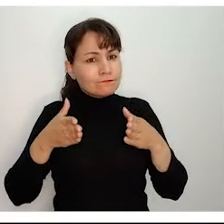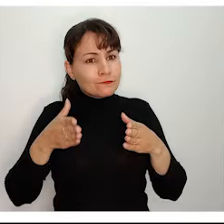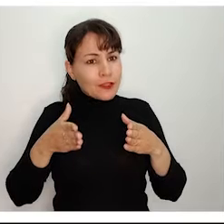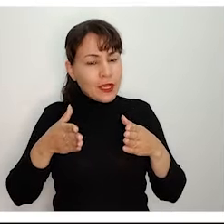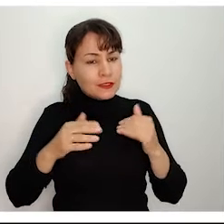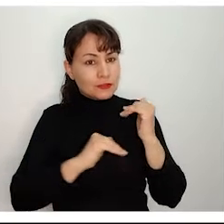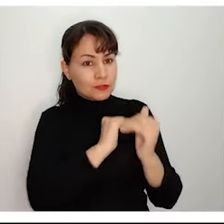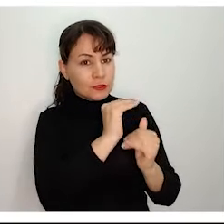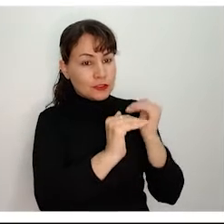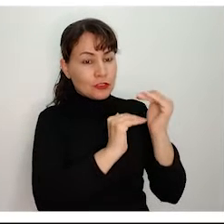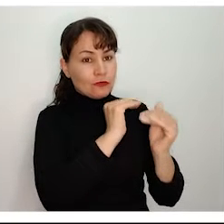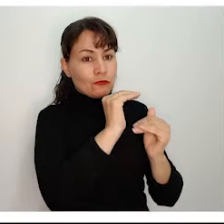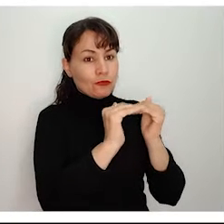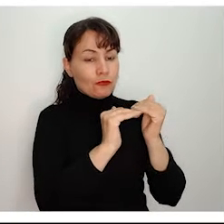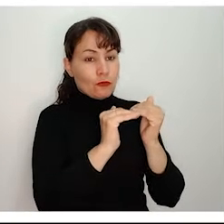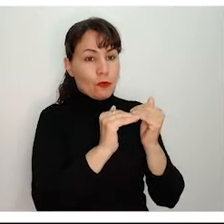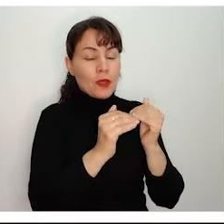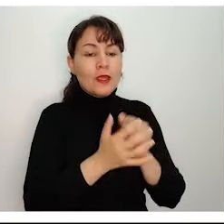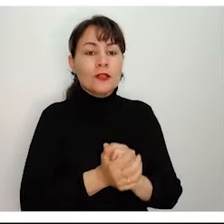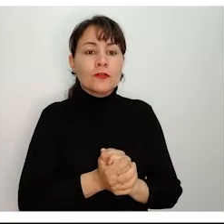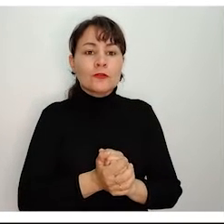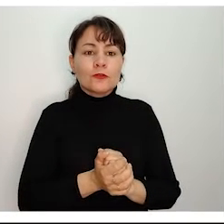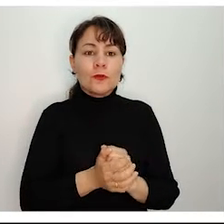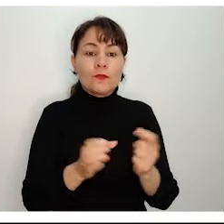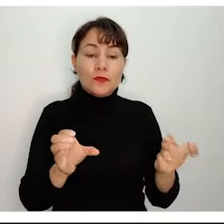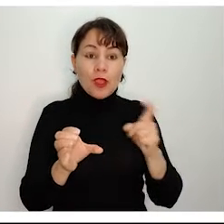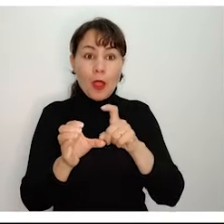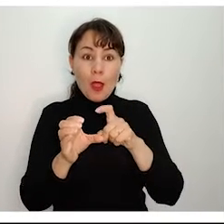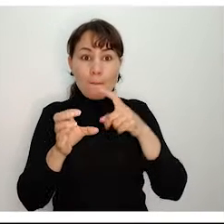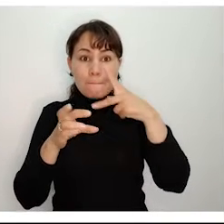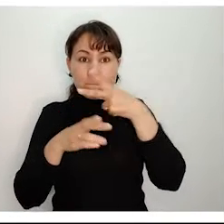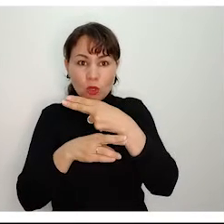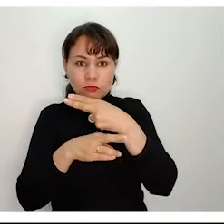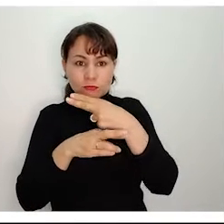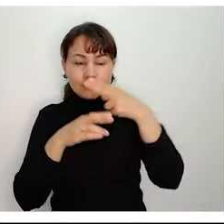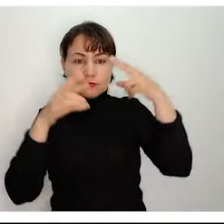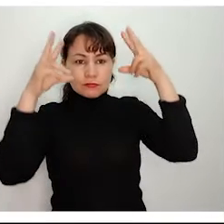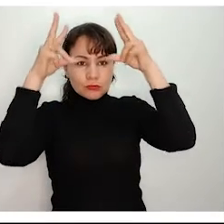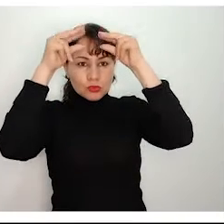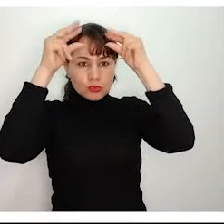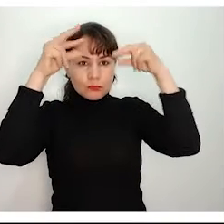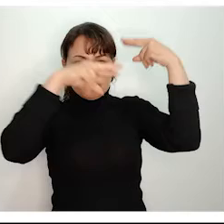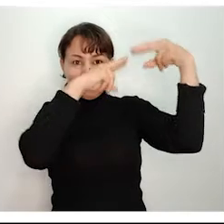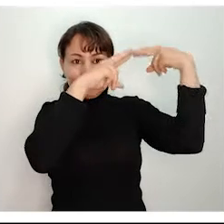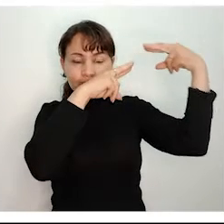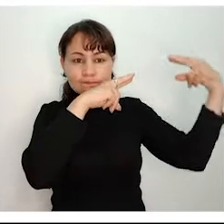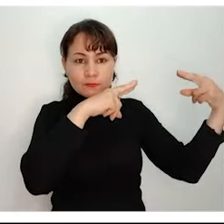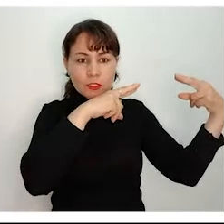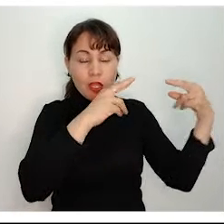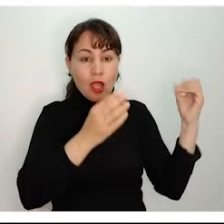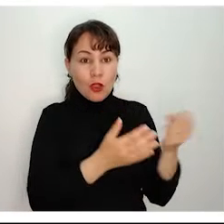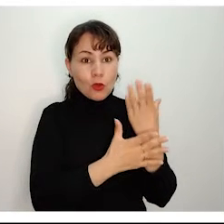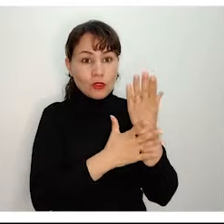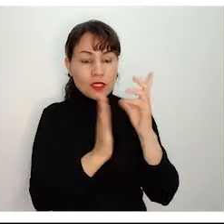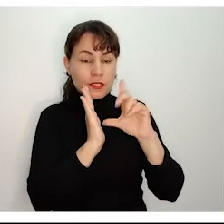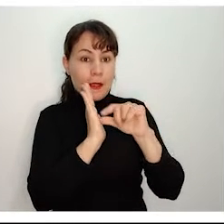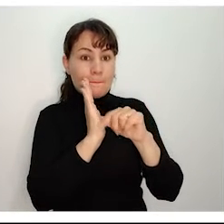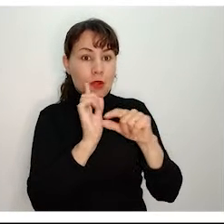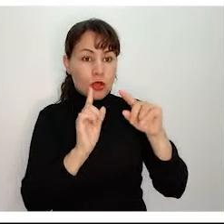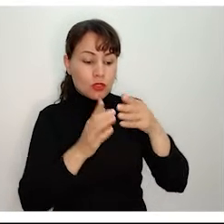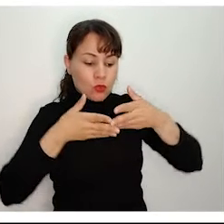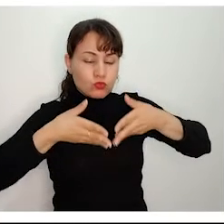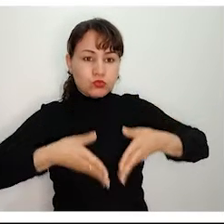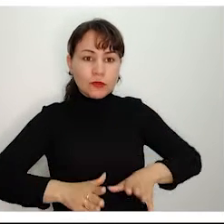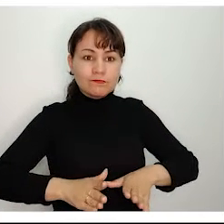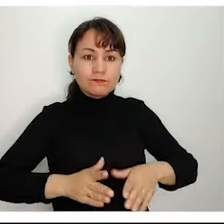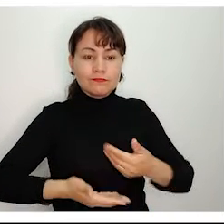das fases do desenvolvimento neurológico é a poda neural. Essa poda neural acontece após o